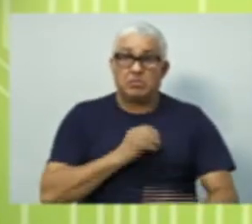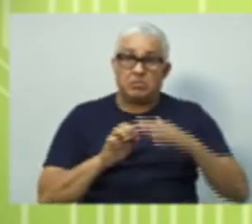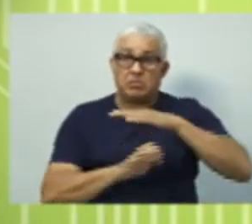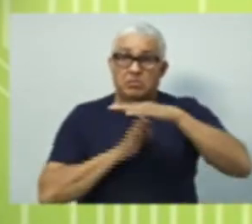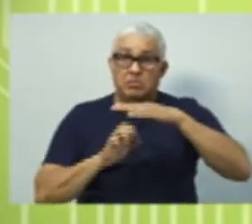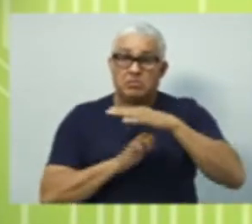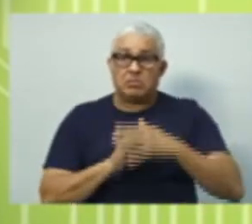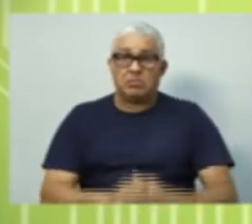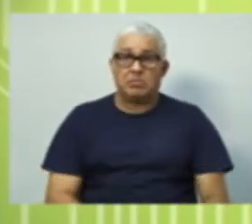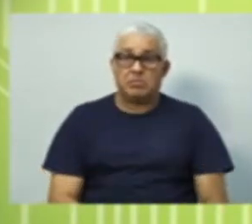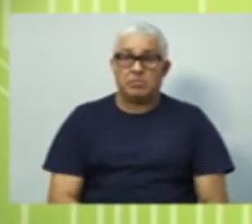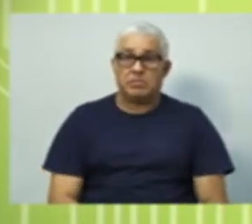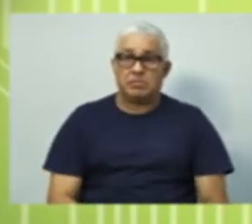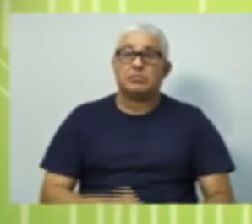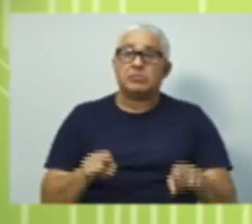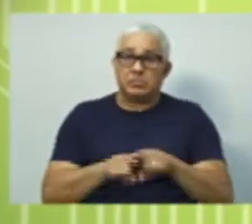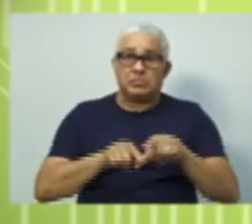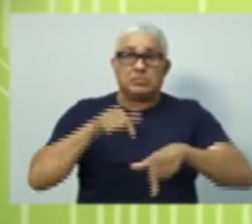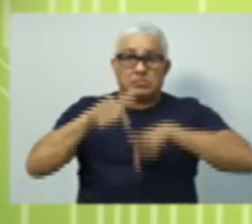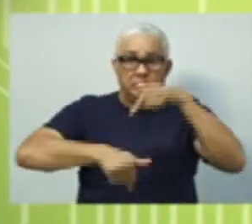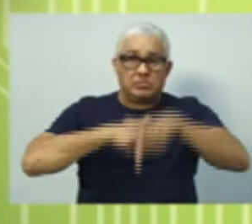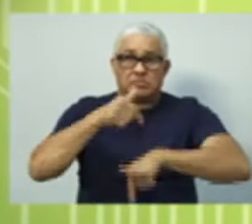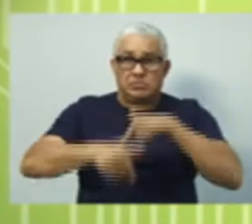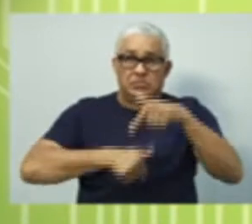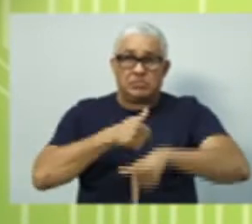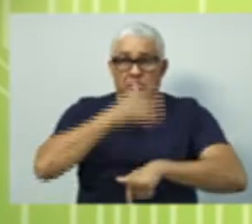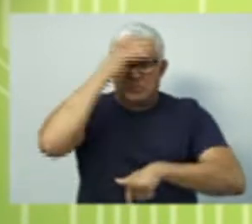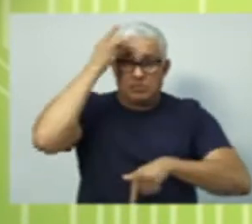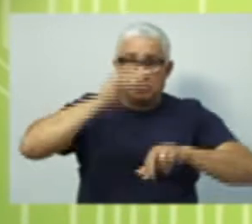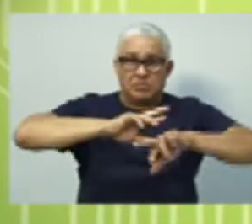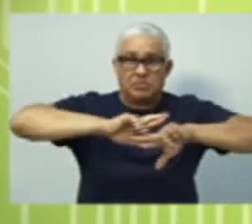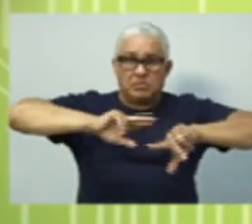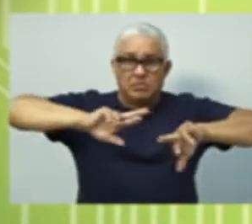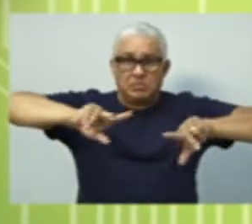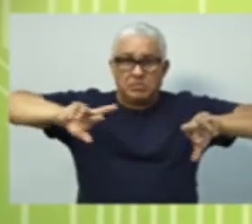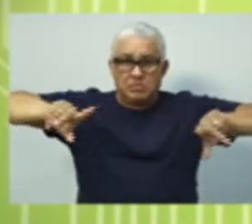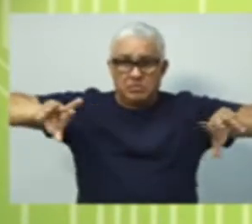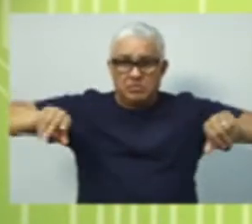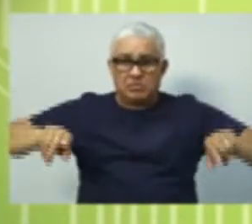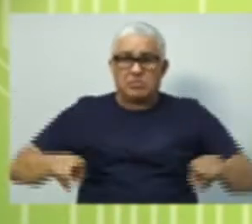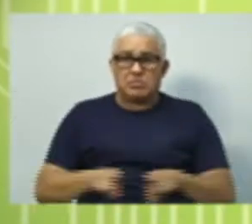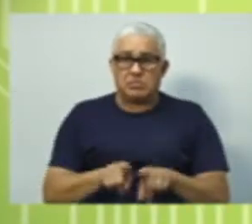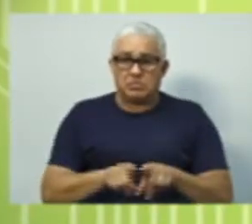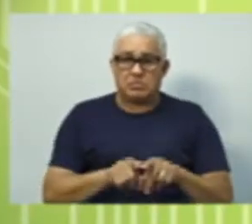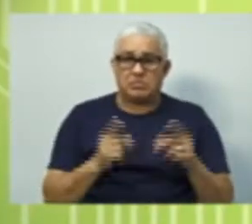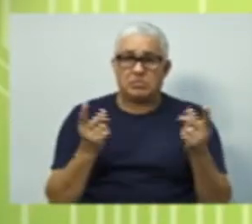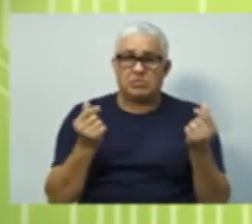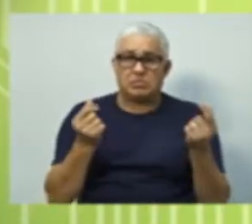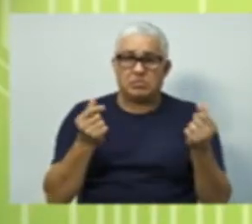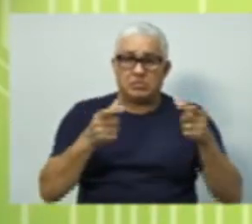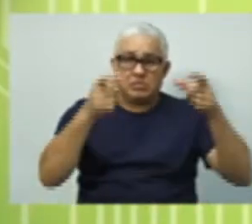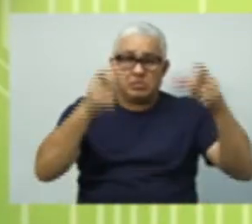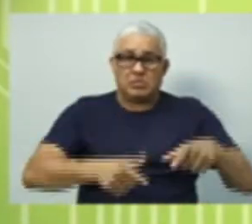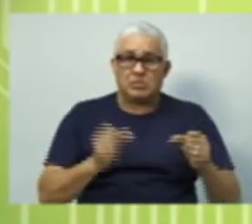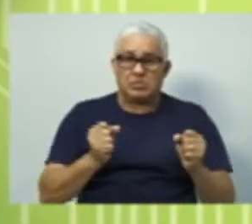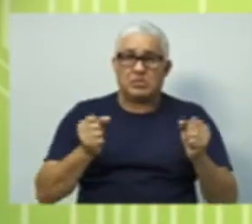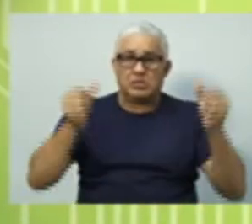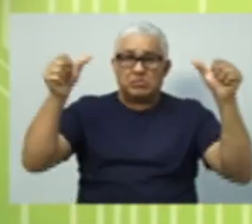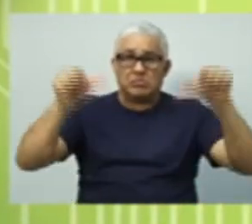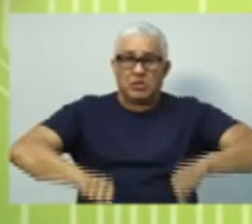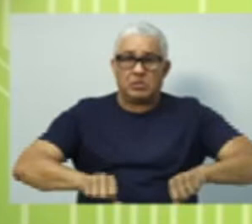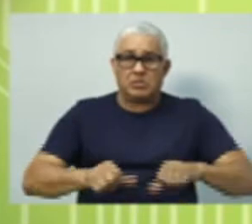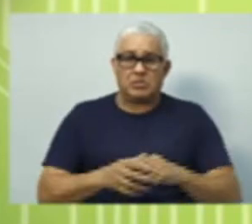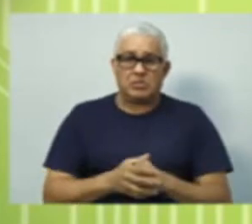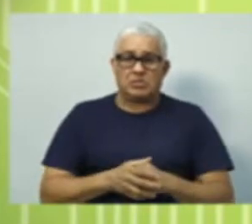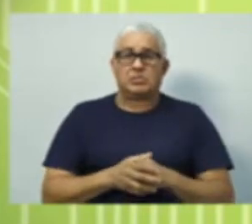conhecido, é meu amigo, que eu gosto, a pessoa que eu gosto. Não. Ele tem competência técnica para isso? Porque isso vai estar jogando em risco o quê? A sua empresa, vai estar jogando em